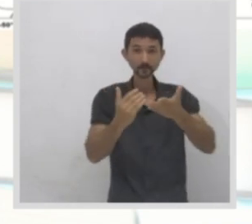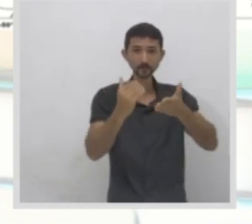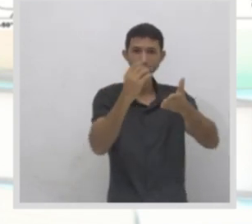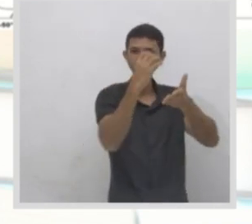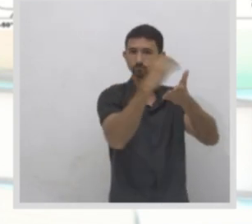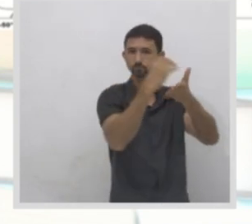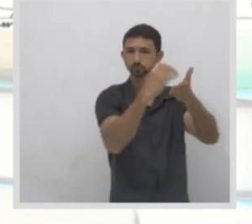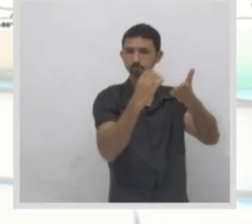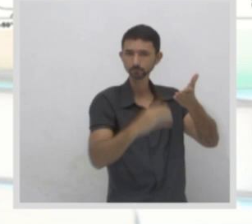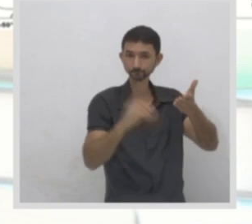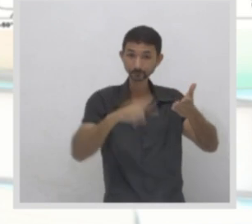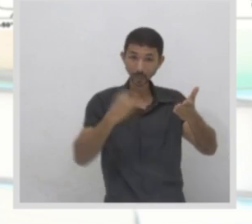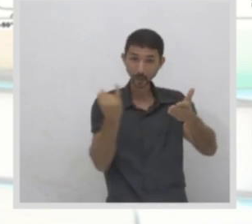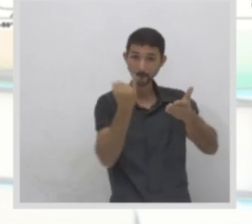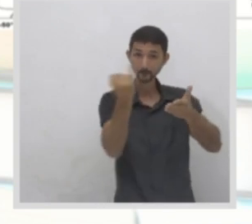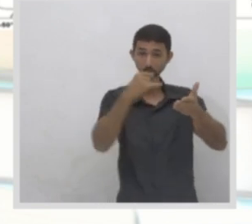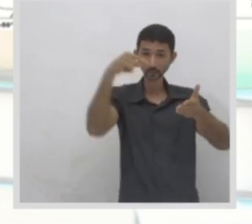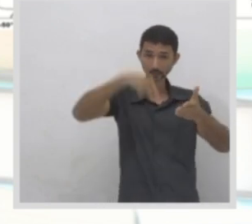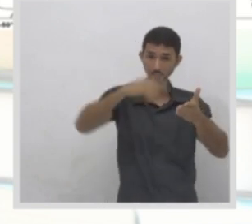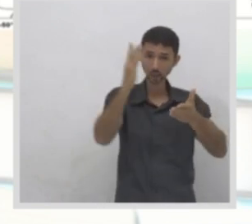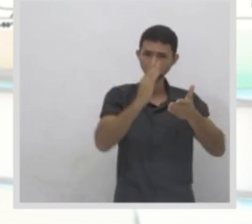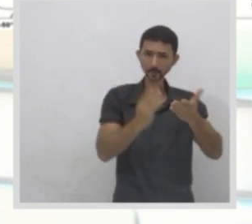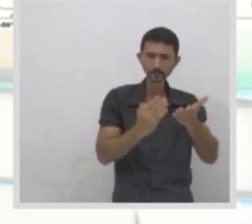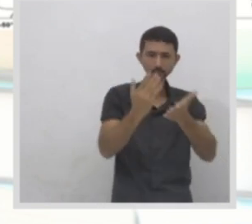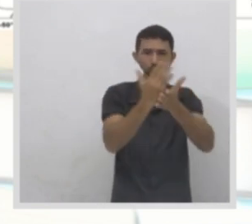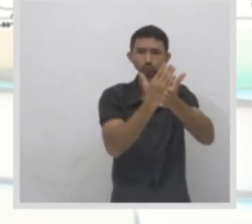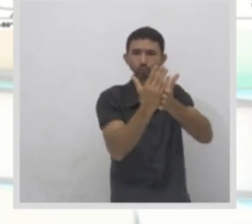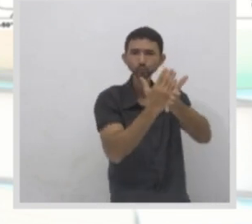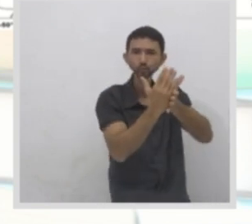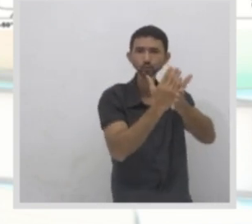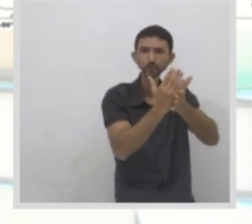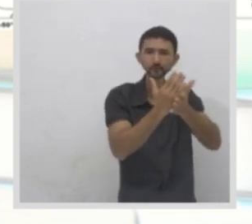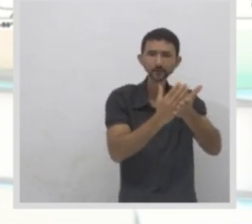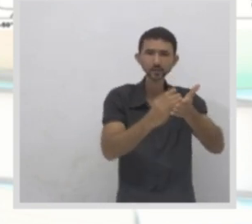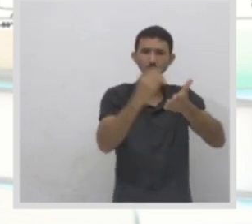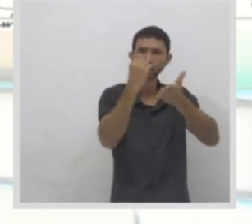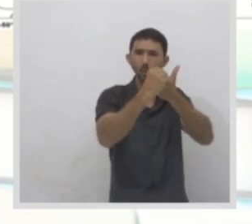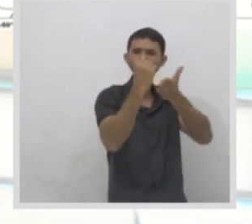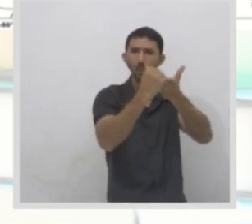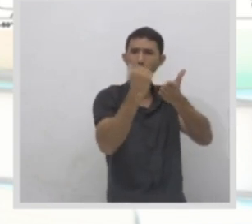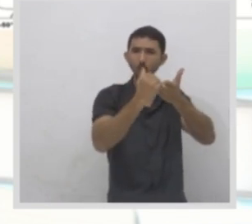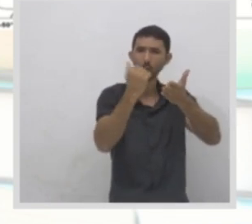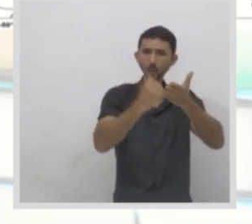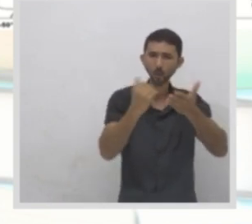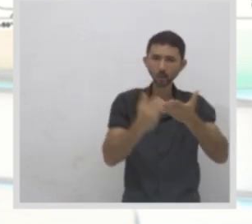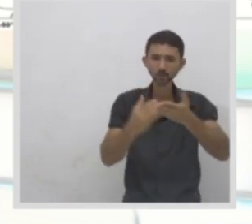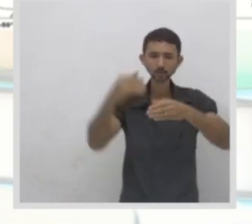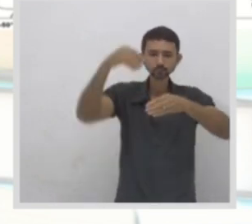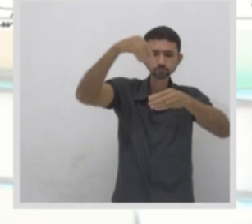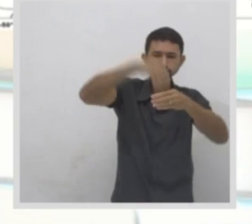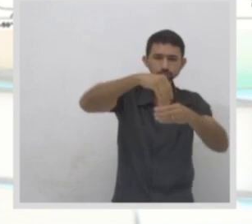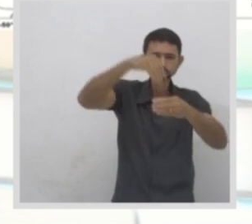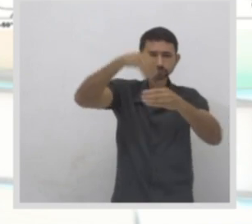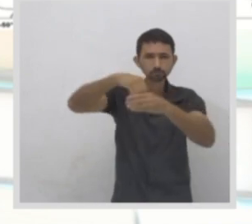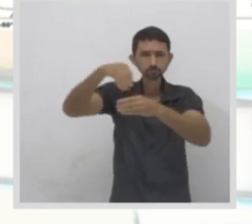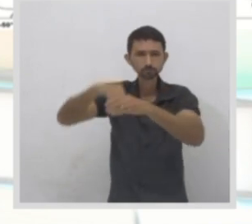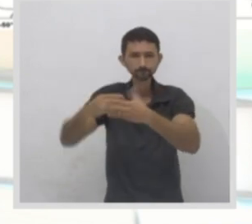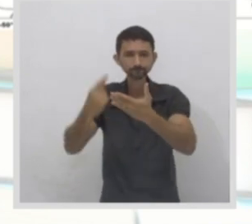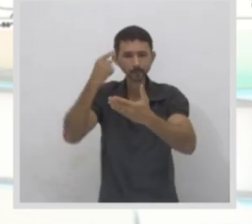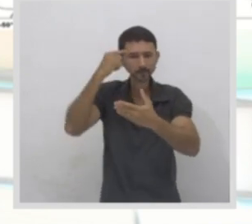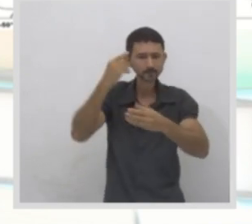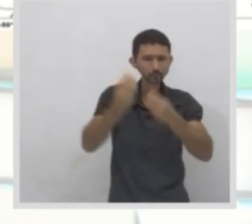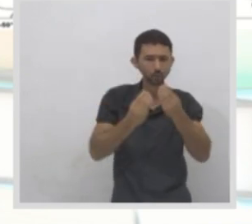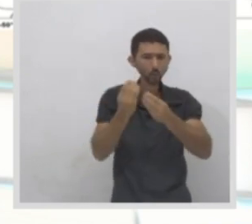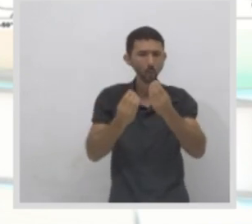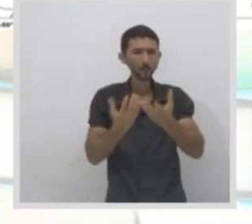hereditárias ela tem um papel importante, porque ela foi a primeira tentativa de racionalizar essa ocupação, né, pensando numa